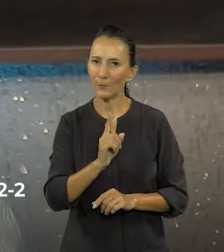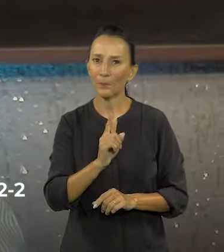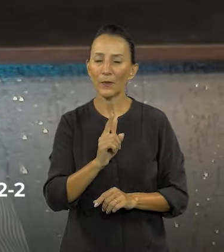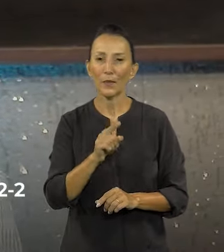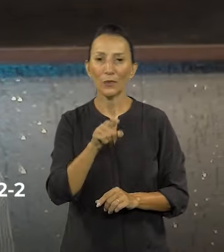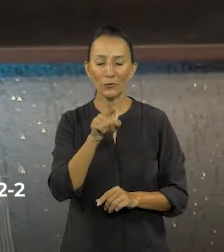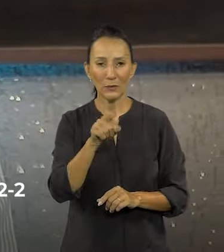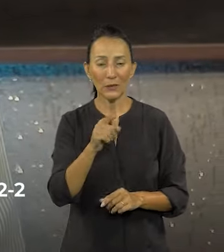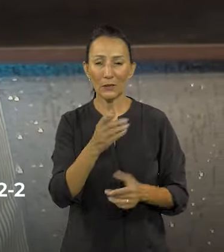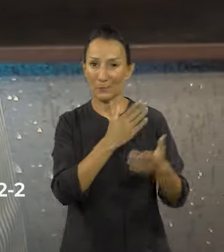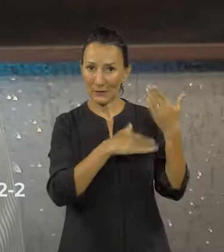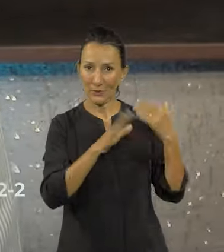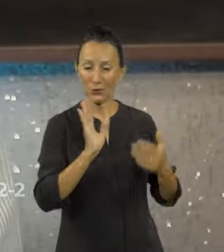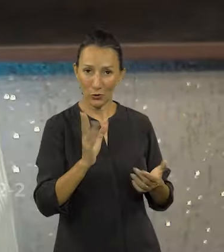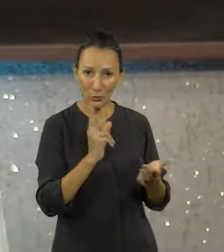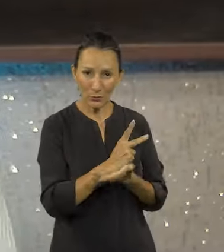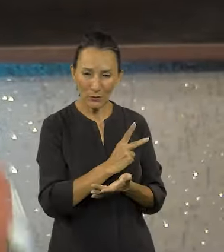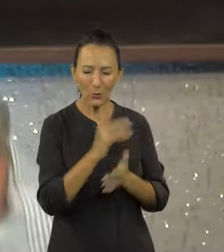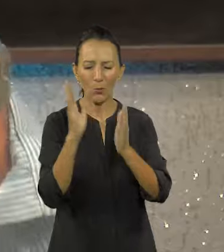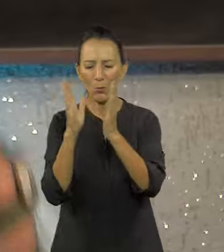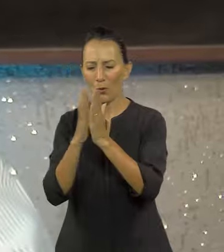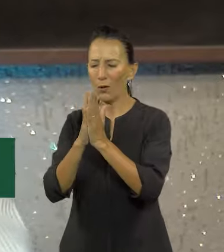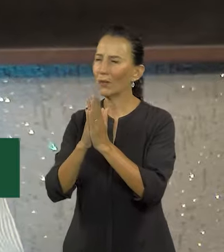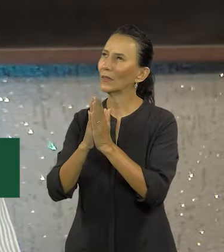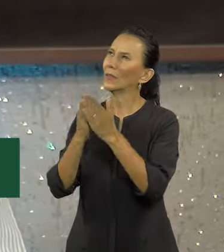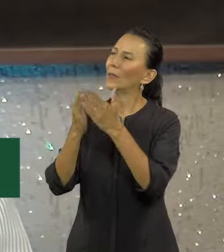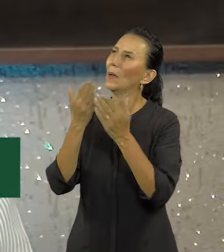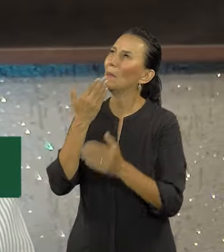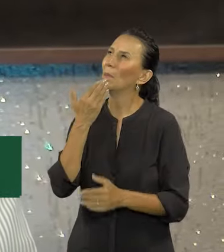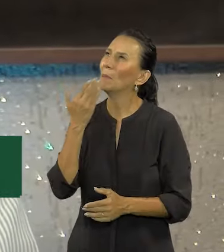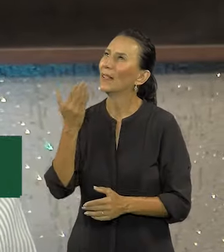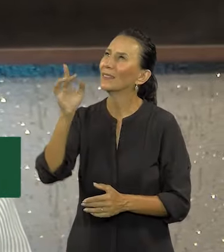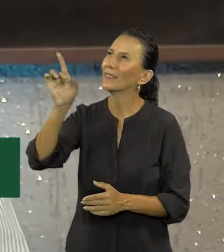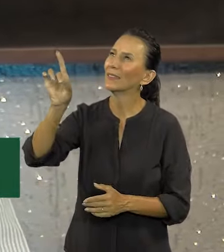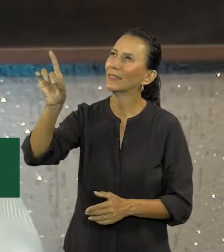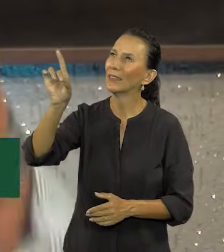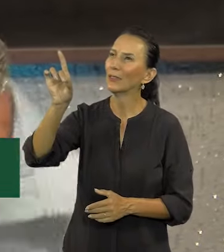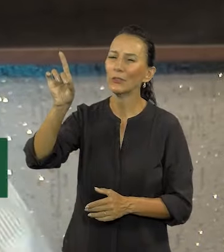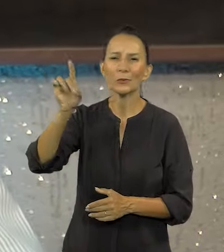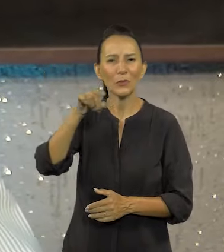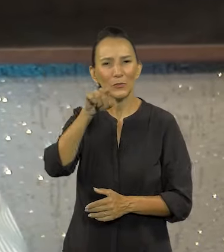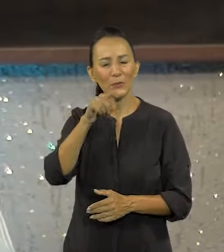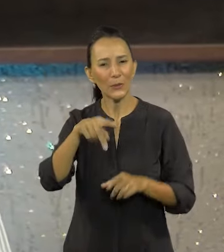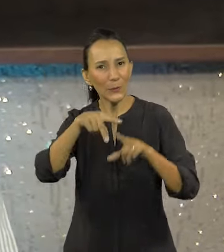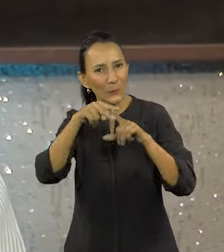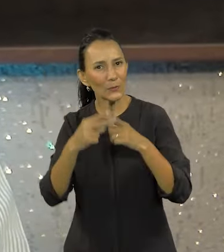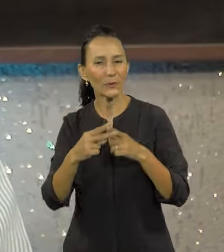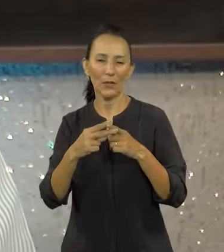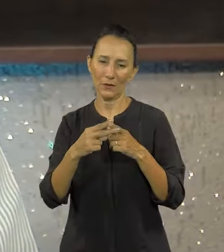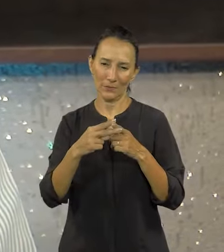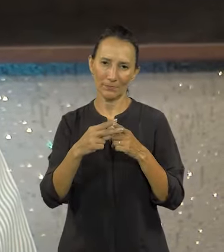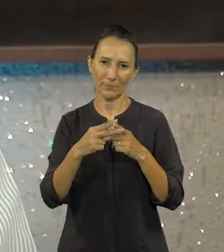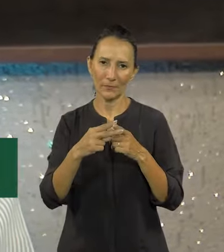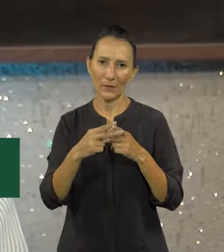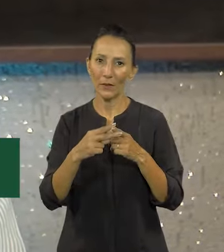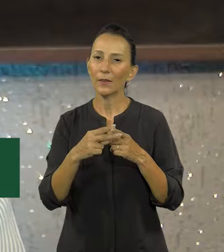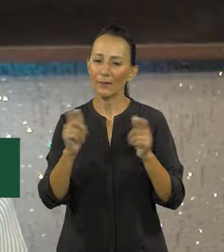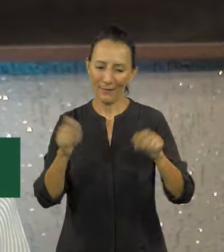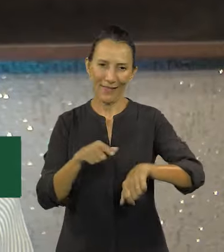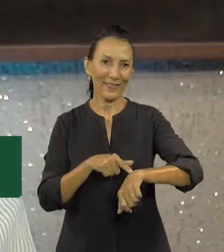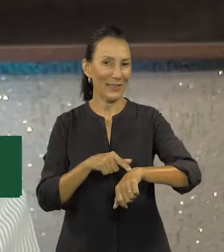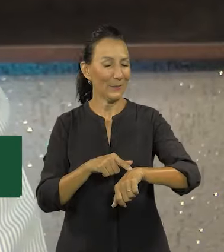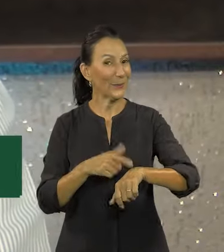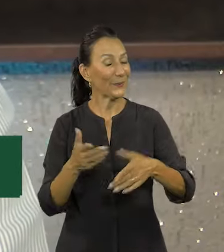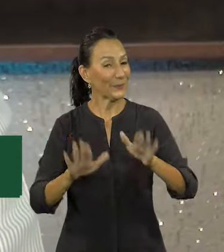caso você o tenha sido Ore peça a Deus para você consertar porque quem sabe dá tempo